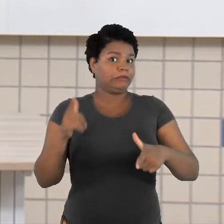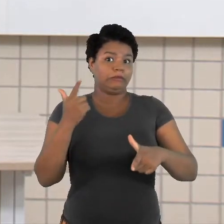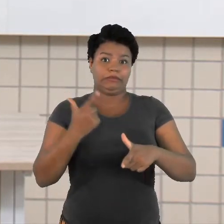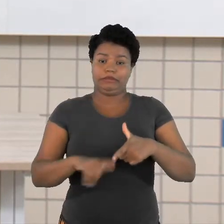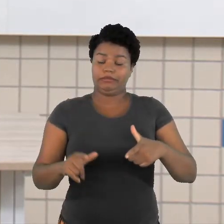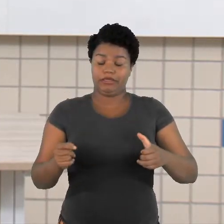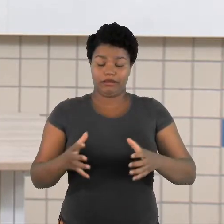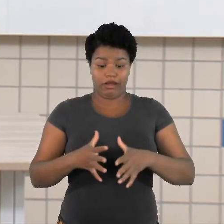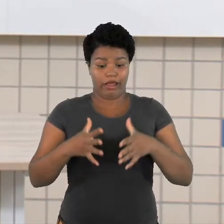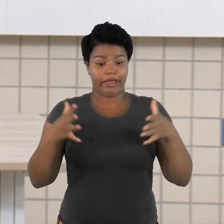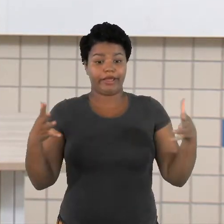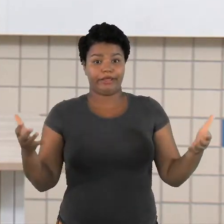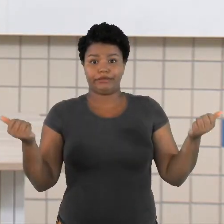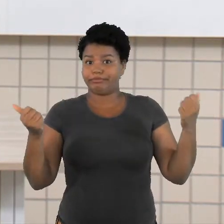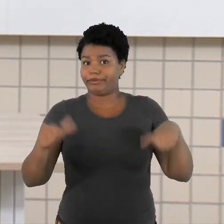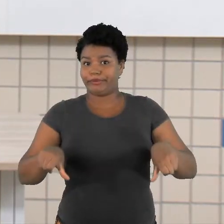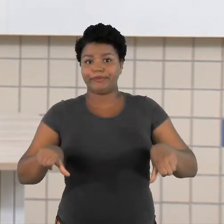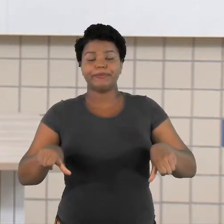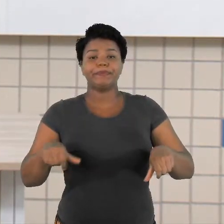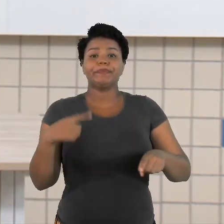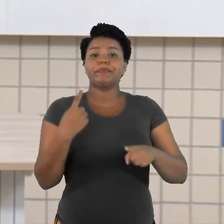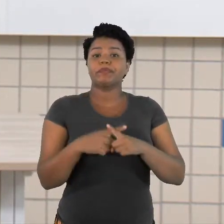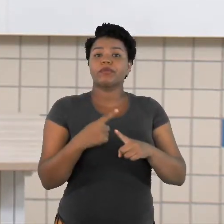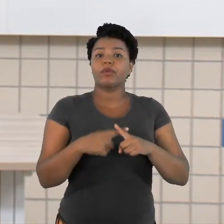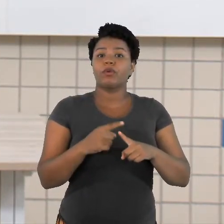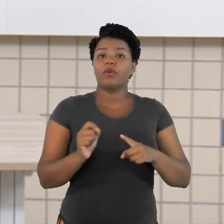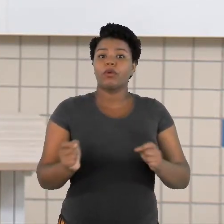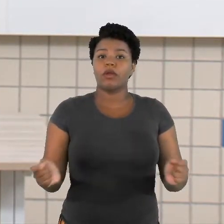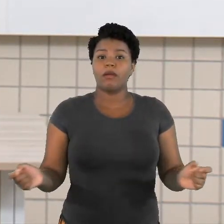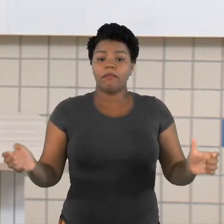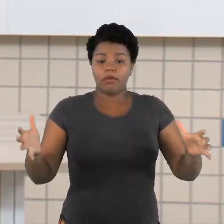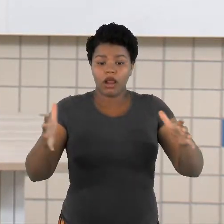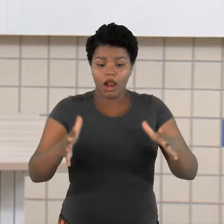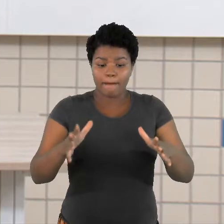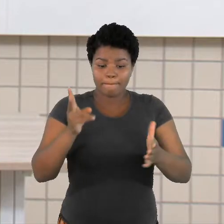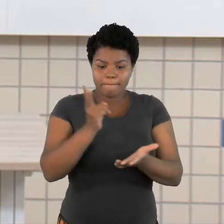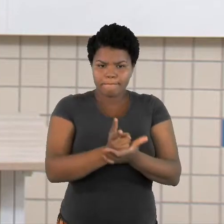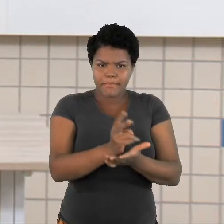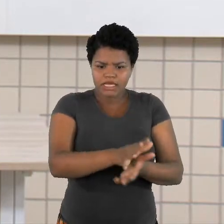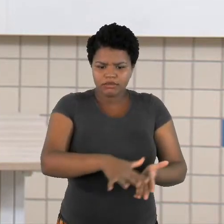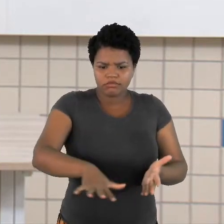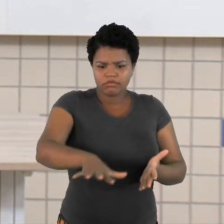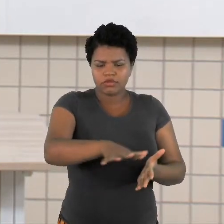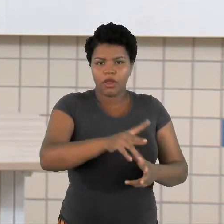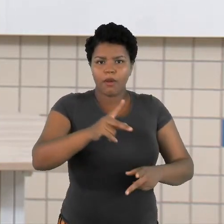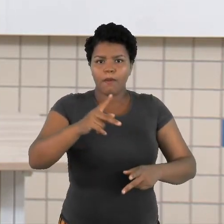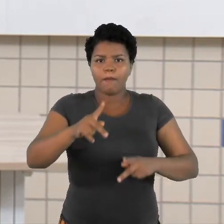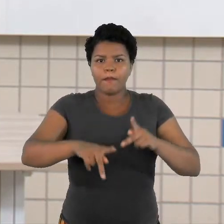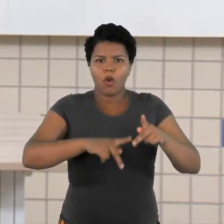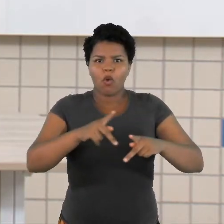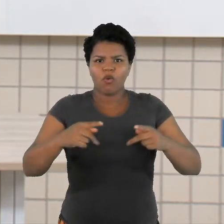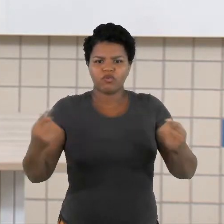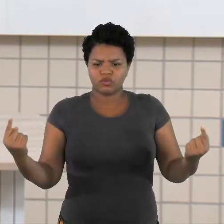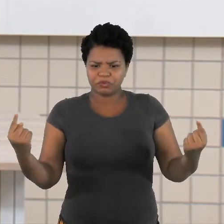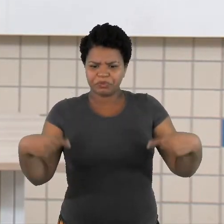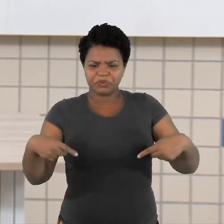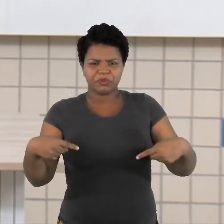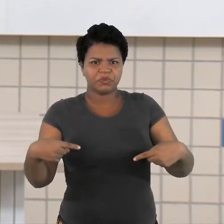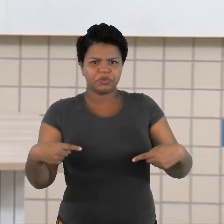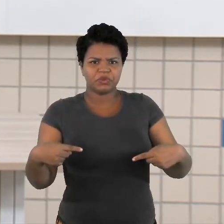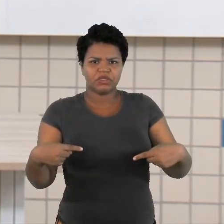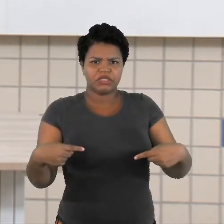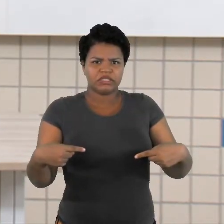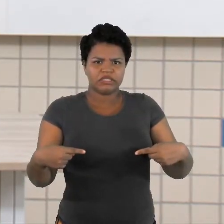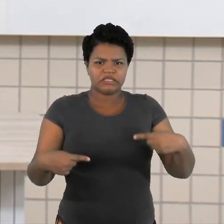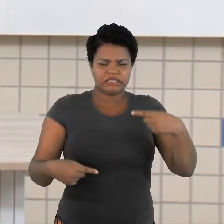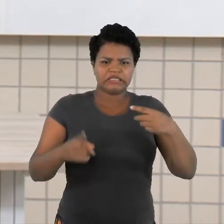terrível, porque foi concentrado dentro de uma mesma região povos que eram contrários uns aos outros, povos que